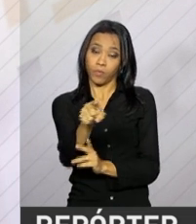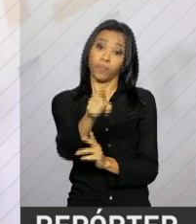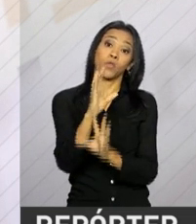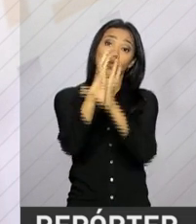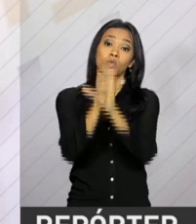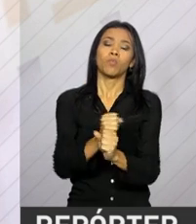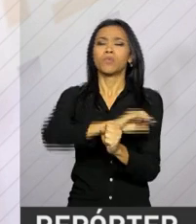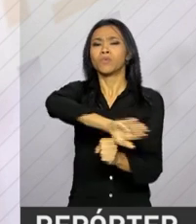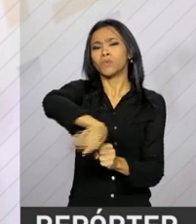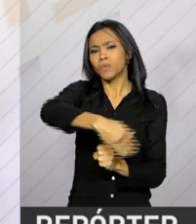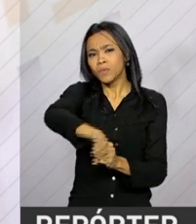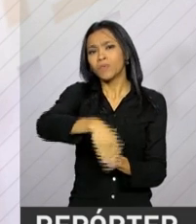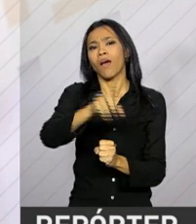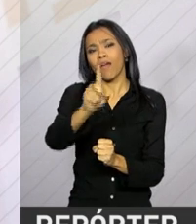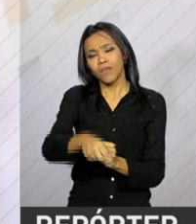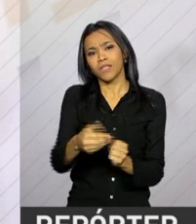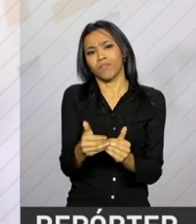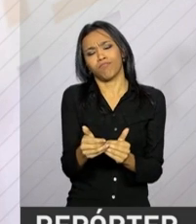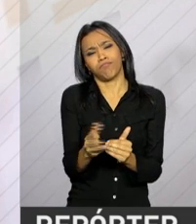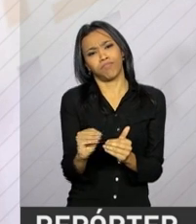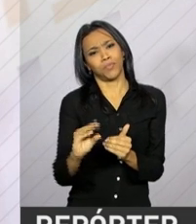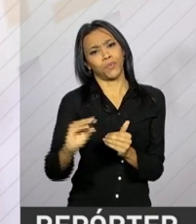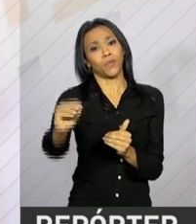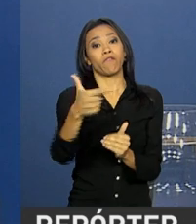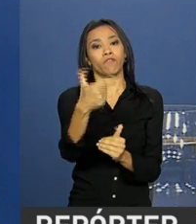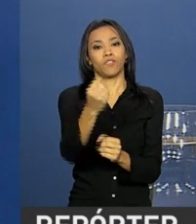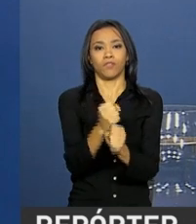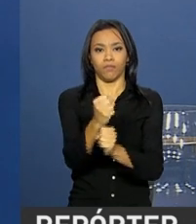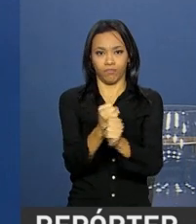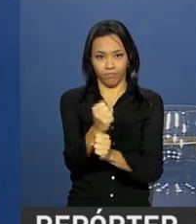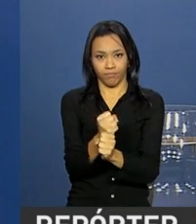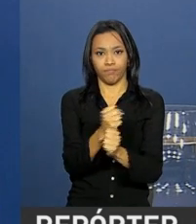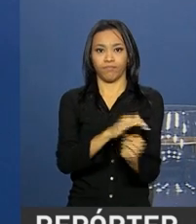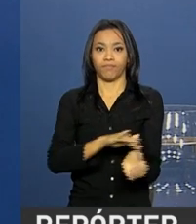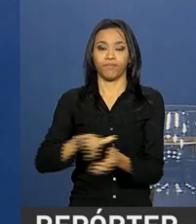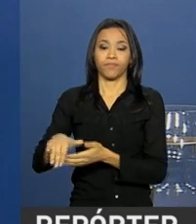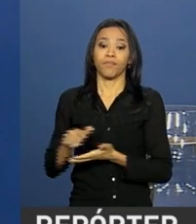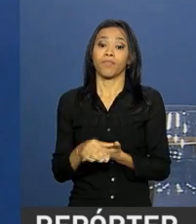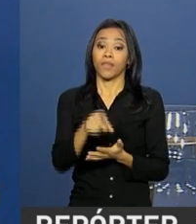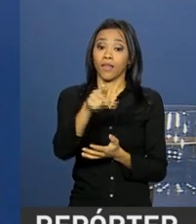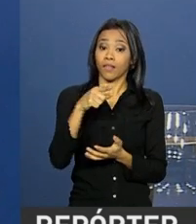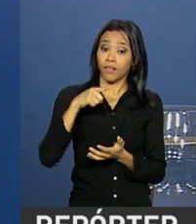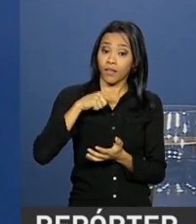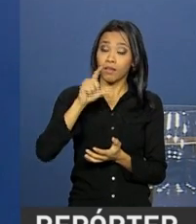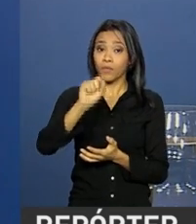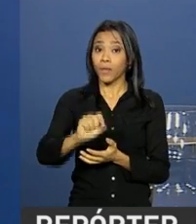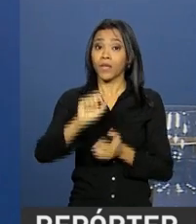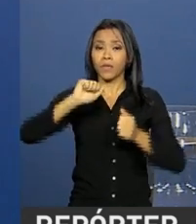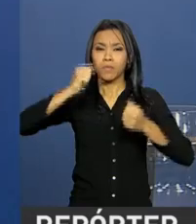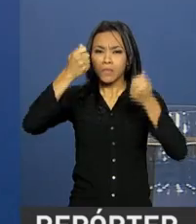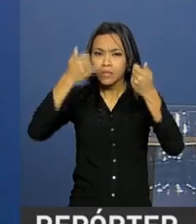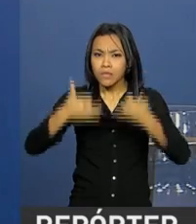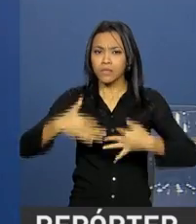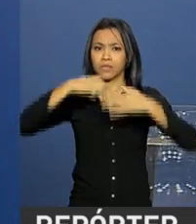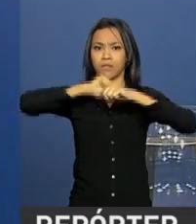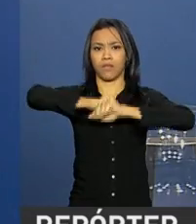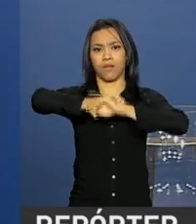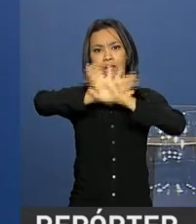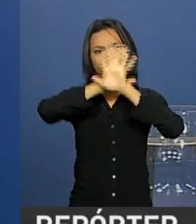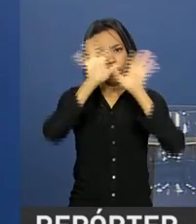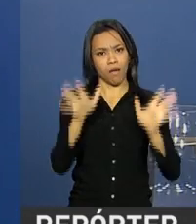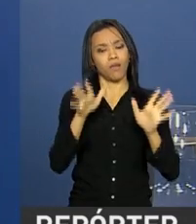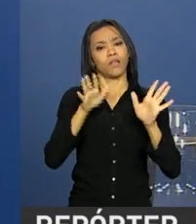das dívidas também vai ser alongado em 20 anos houve uma demonstração Clara eh